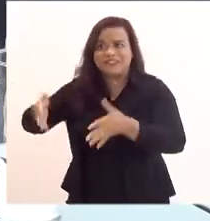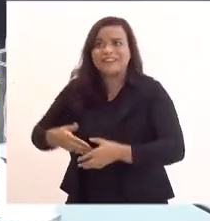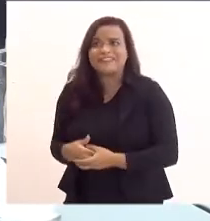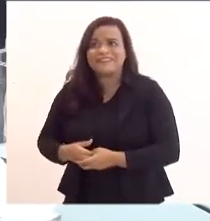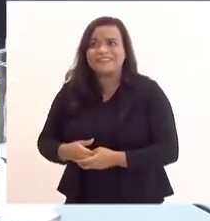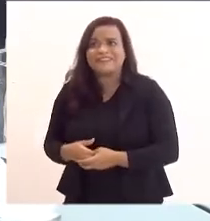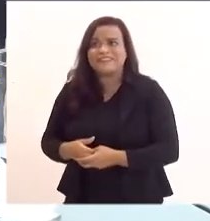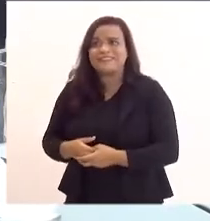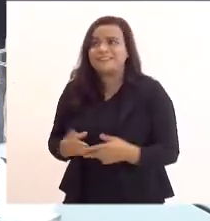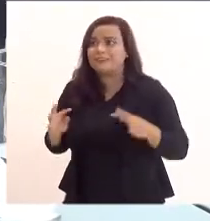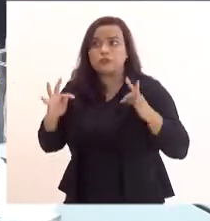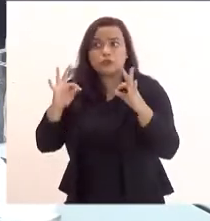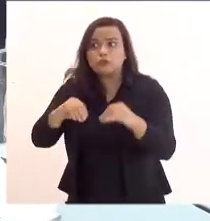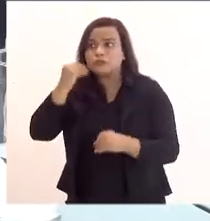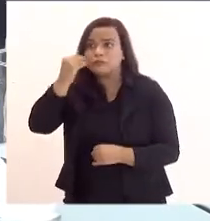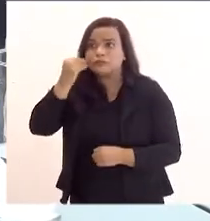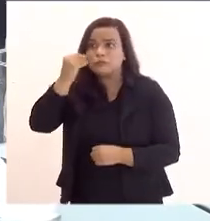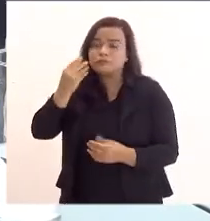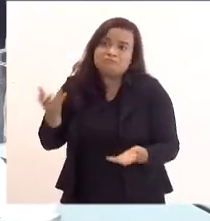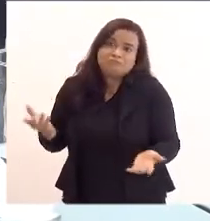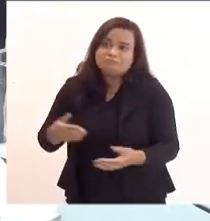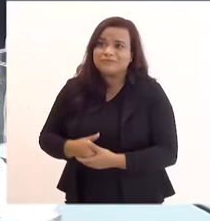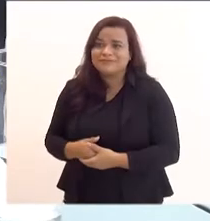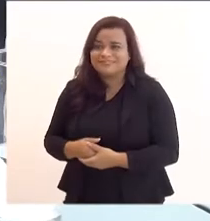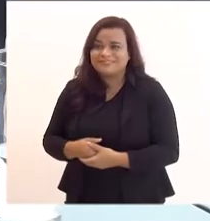Todas em caráter experimental.